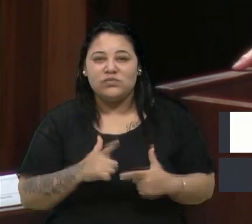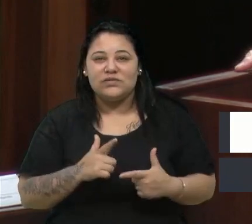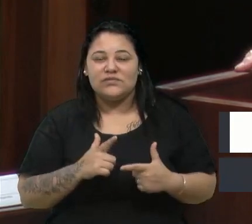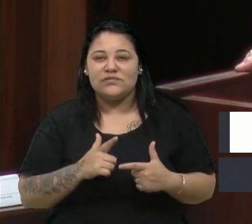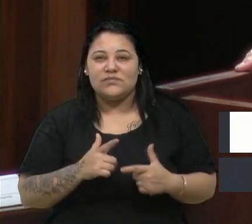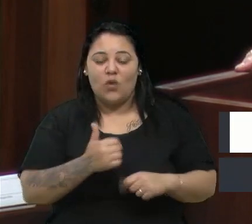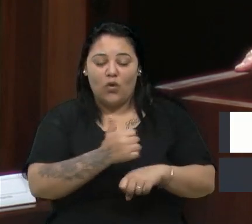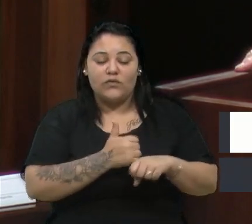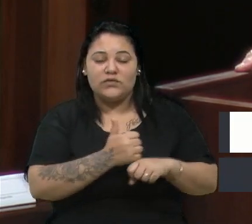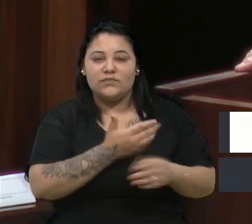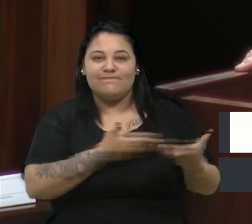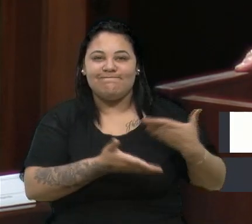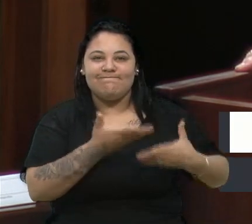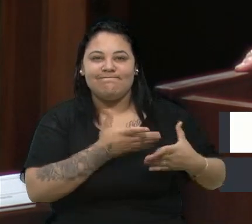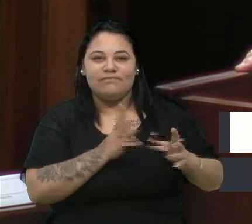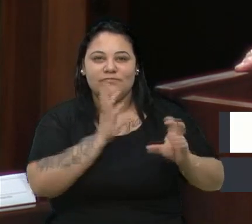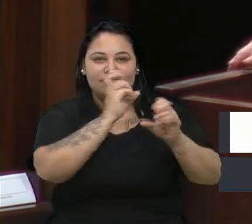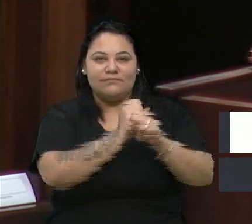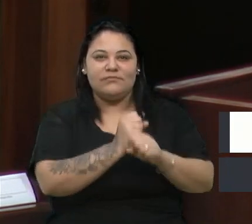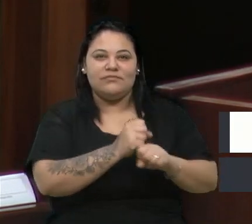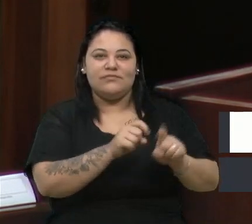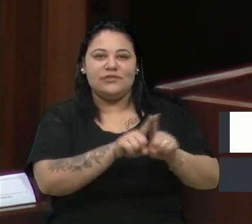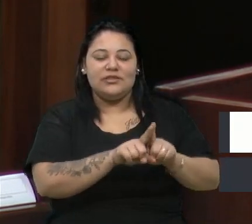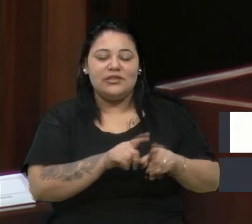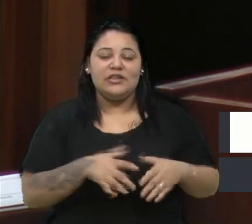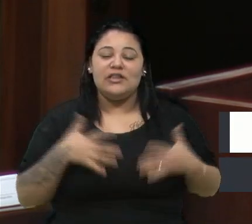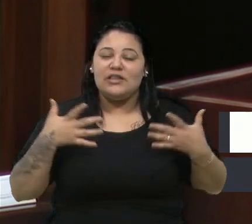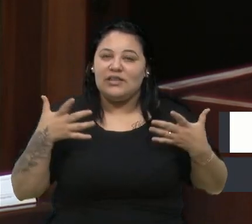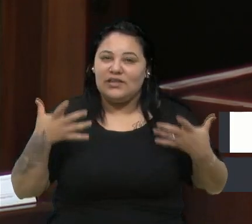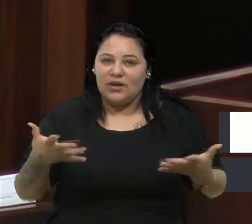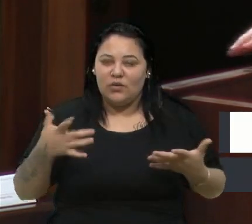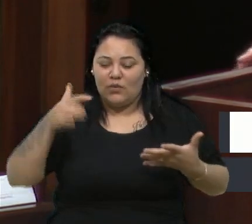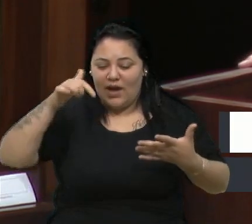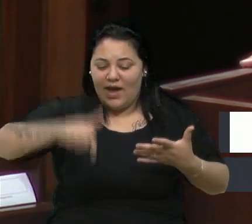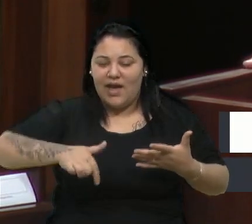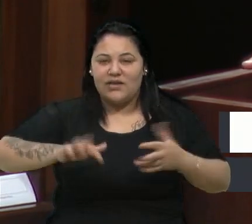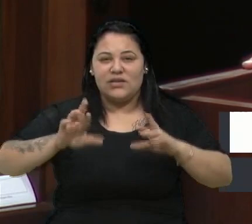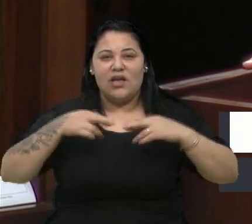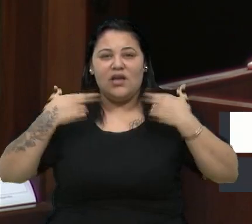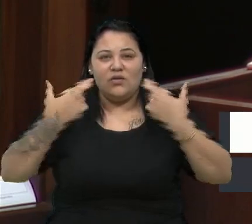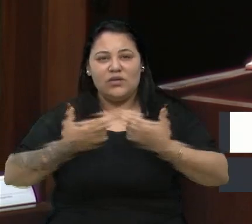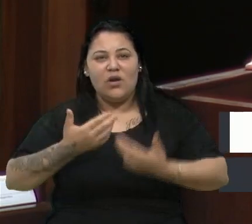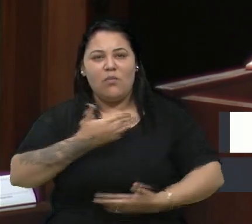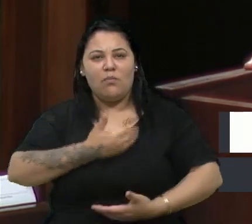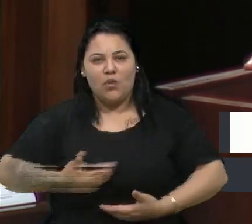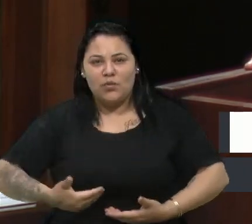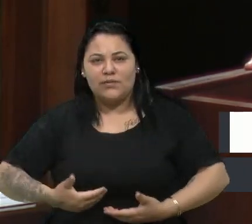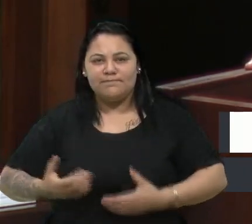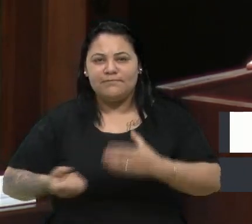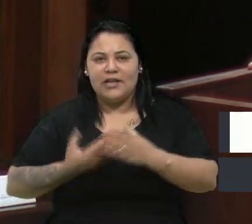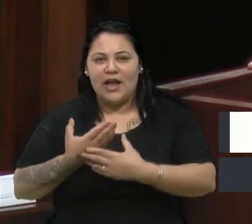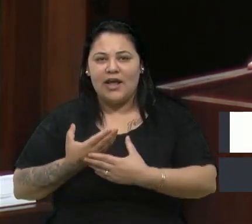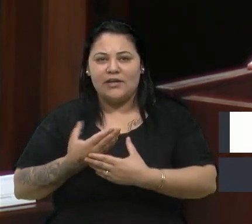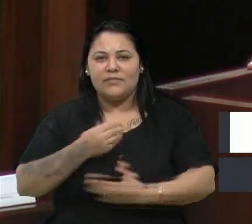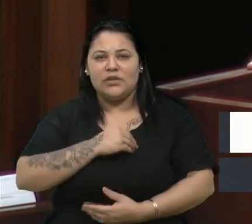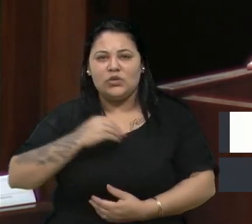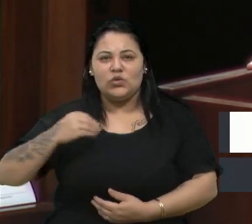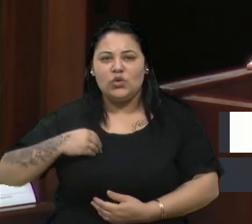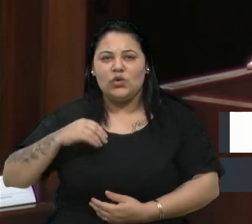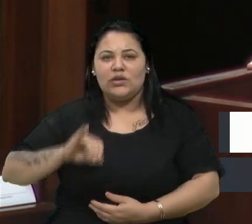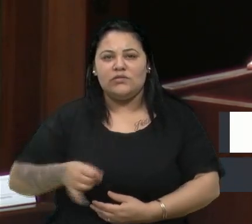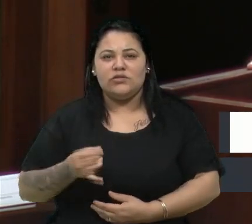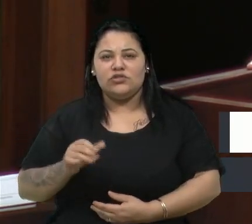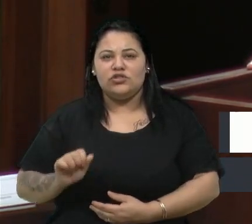esses animais. Então, essa reunião pública provocada pela doutora Janaína, eu vi a